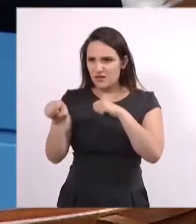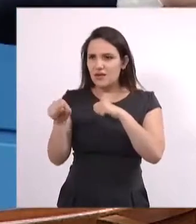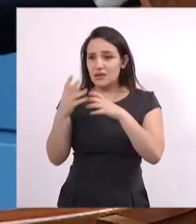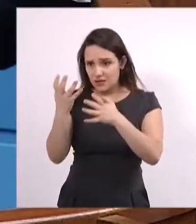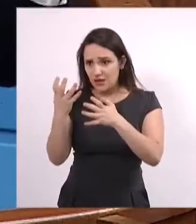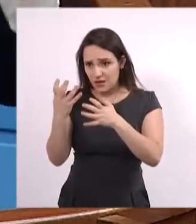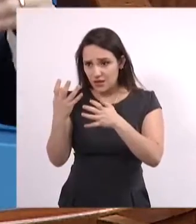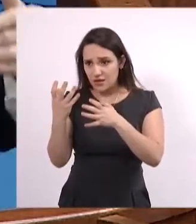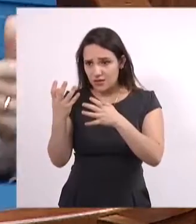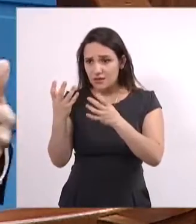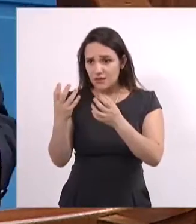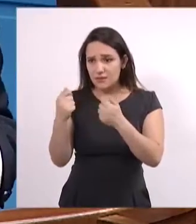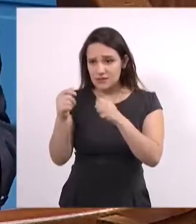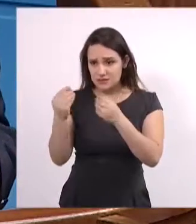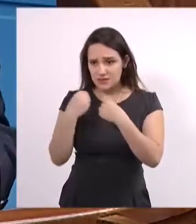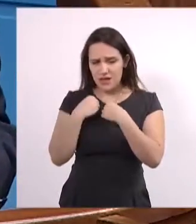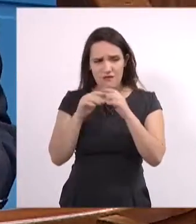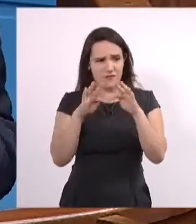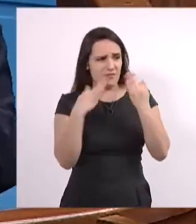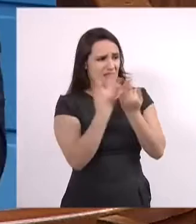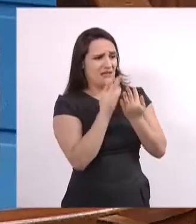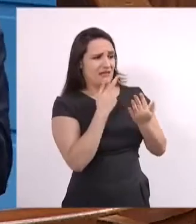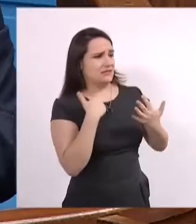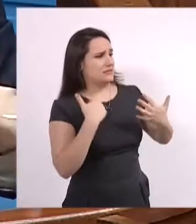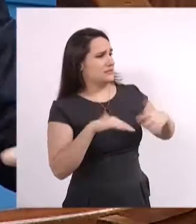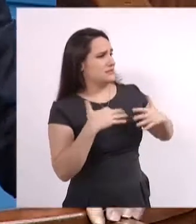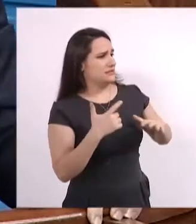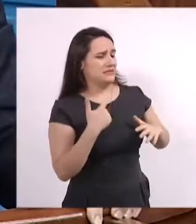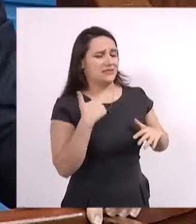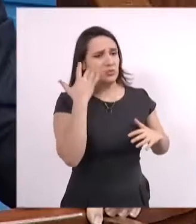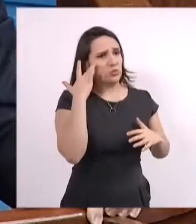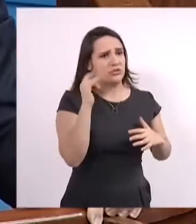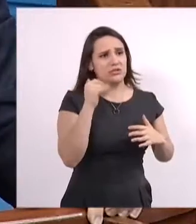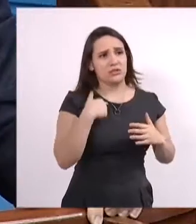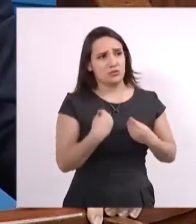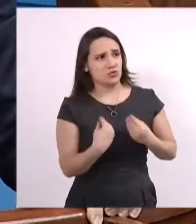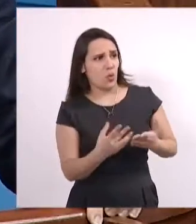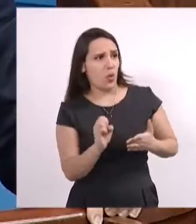será que eu vou doar ou não? E no Mato Grosso do Sul,